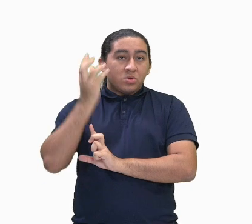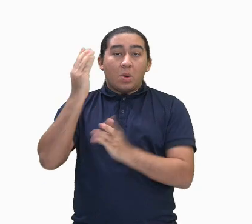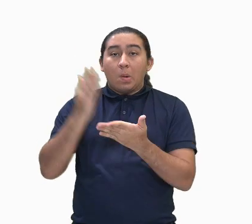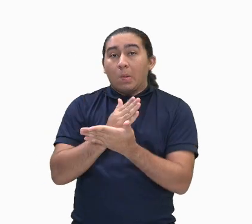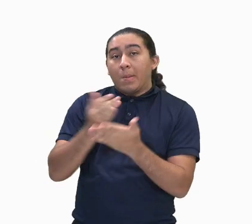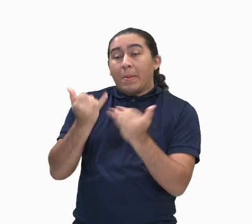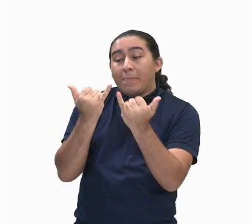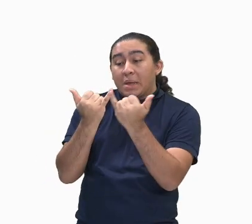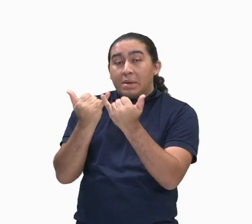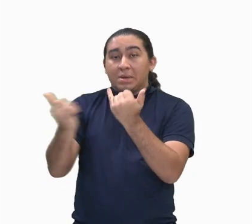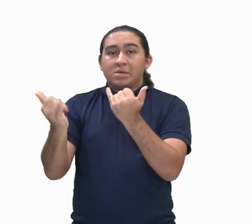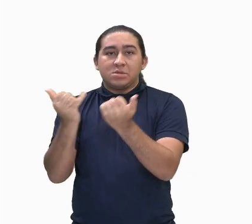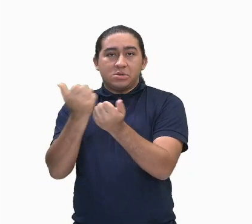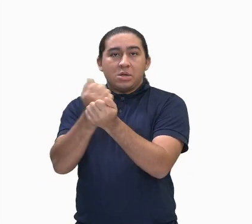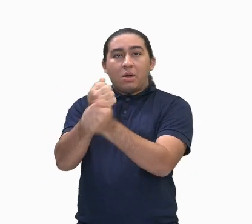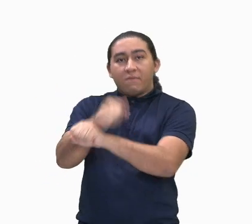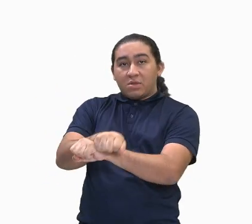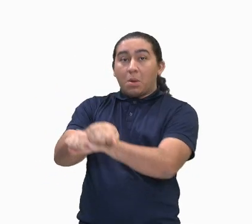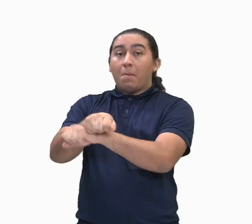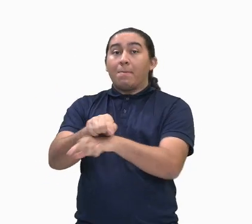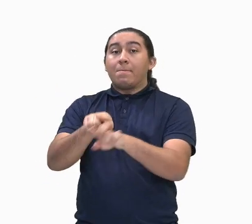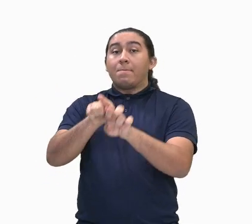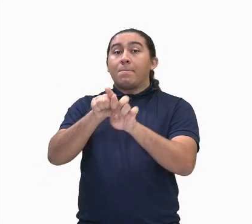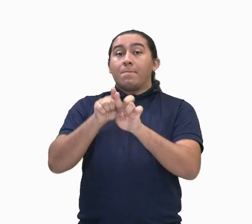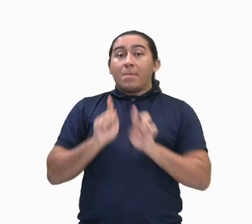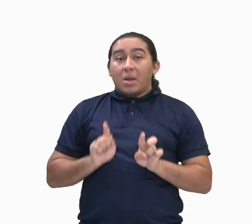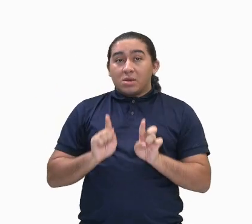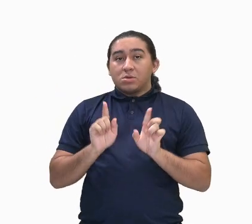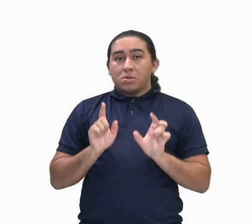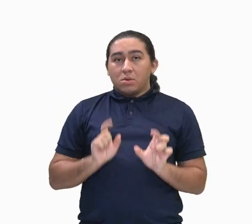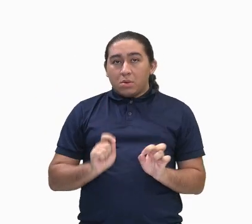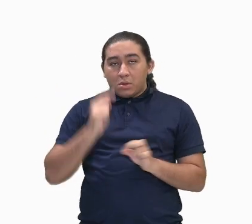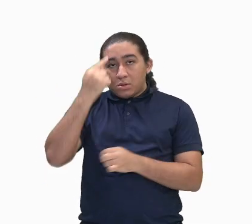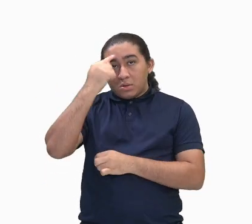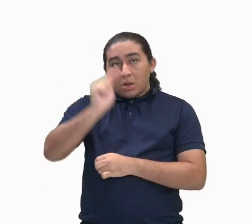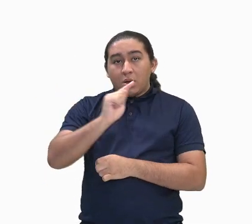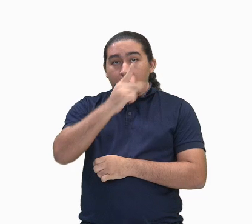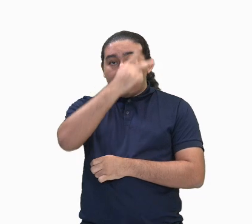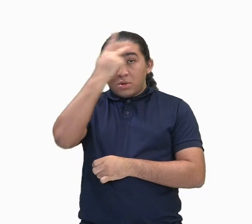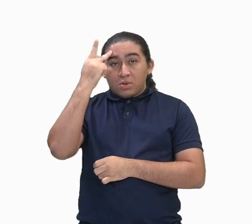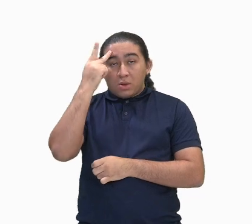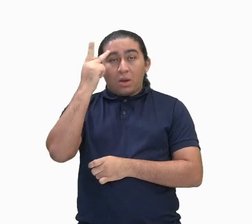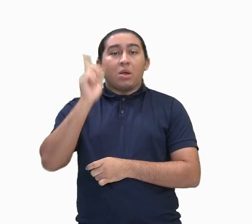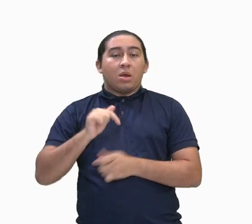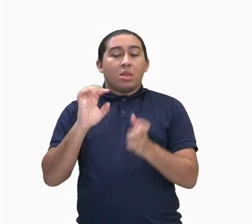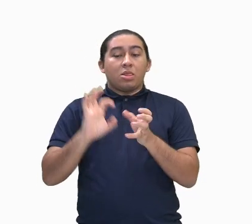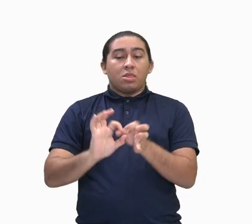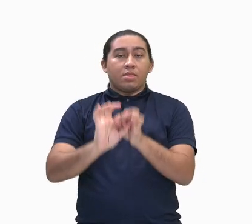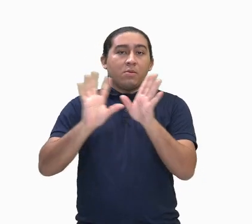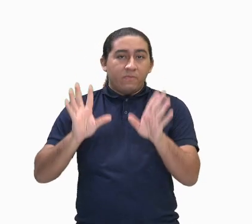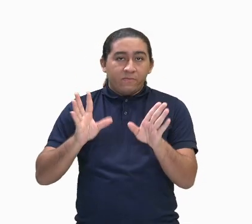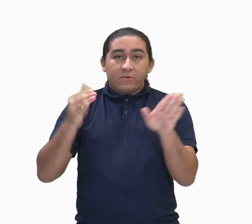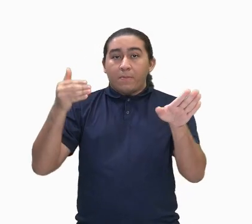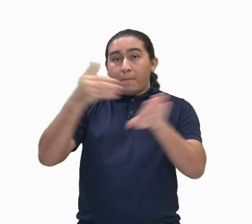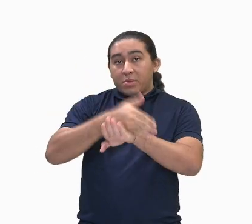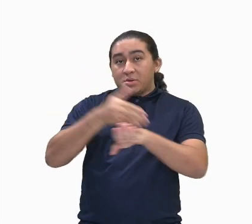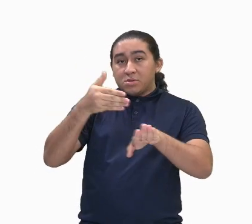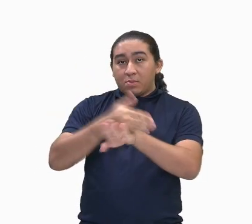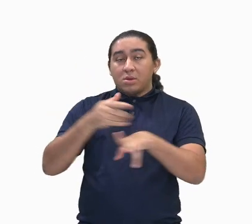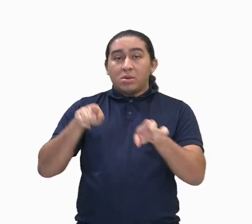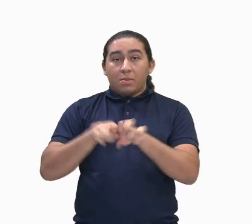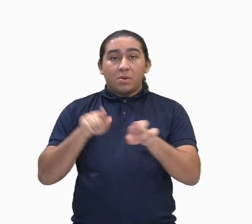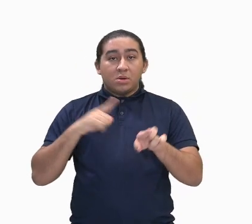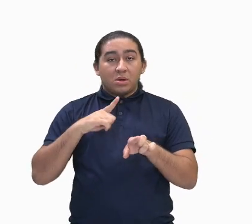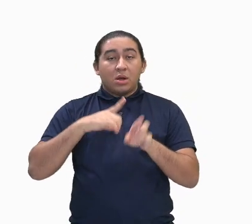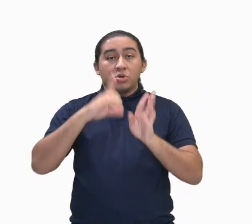é? Mas a ideia é que as pessoas sejam livres para participar e exercer seus